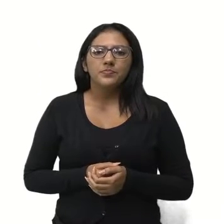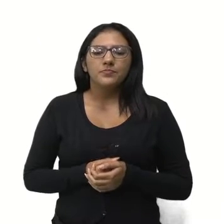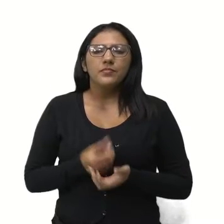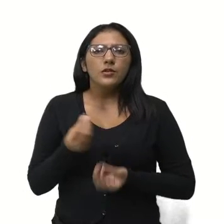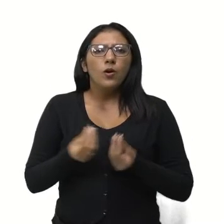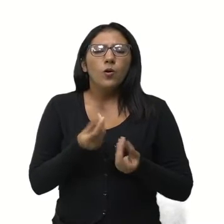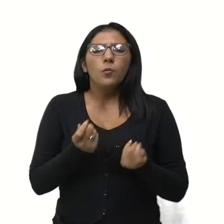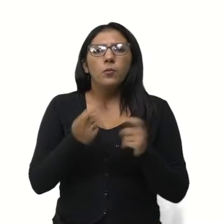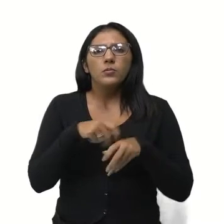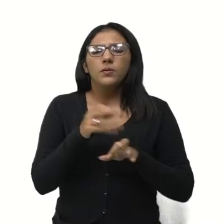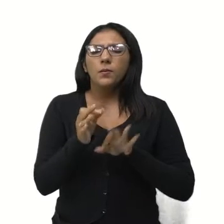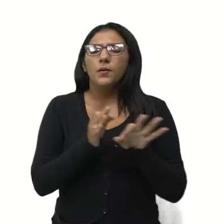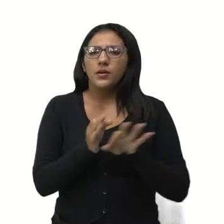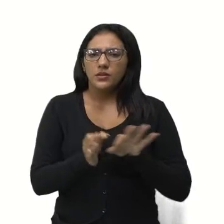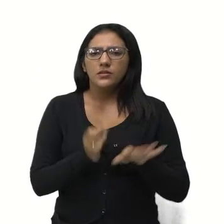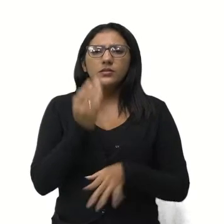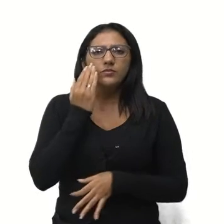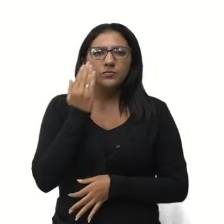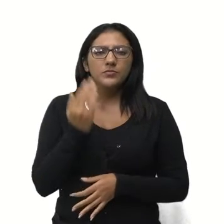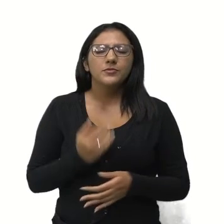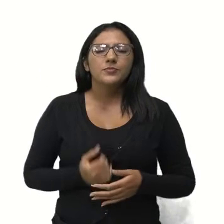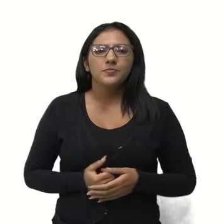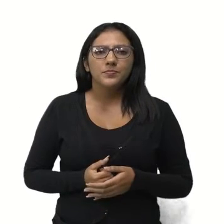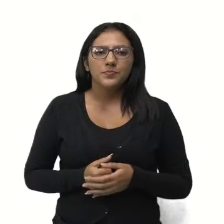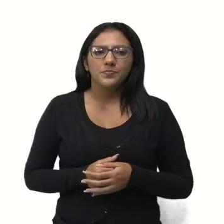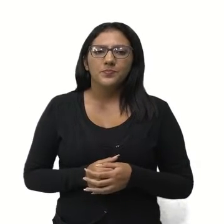é que a gente vai estabelecer isso? Olha só.